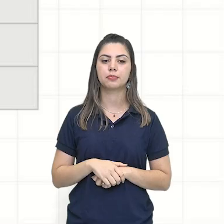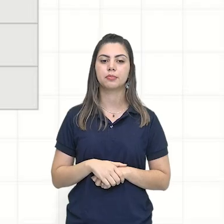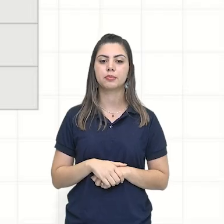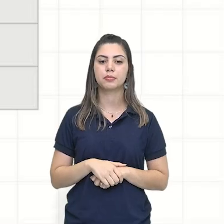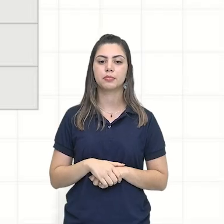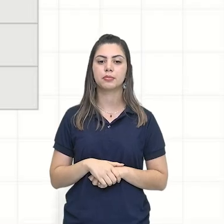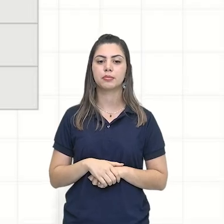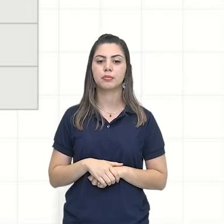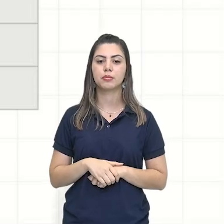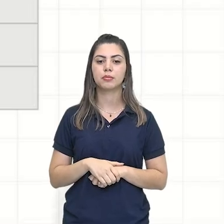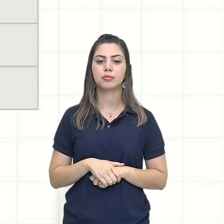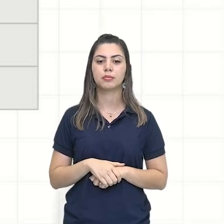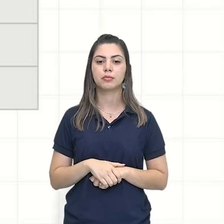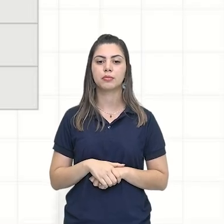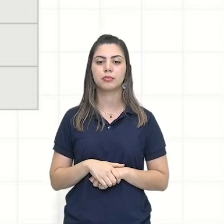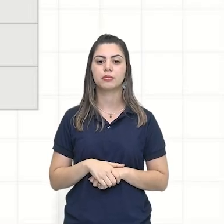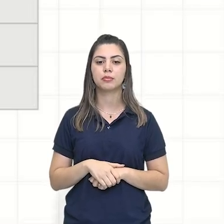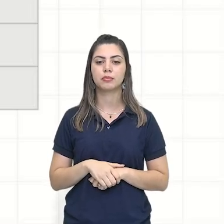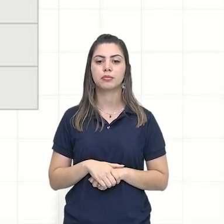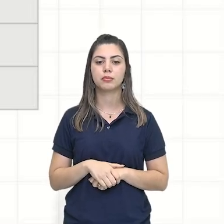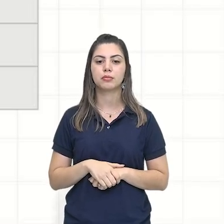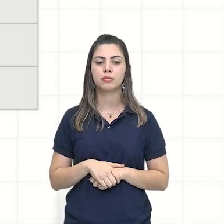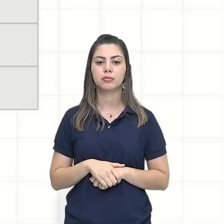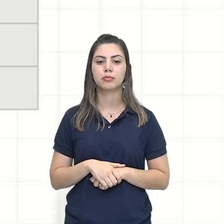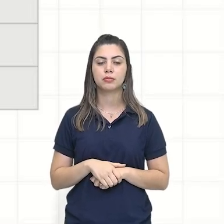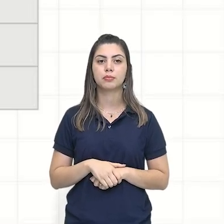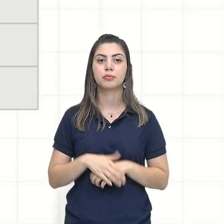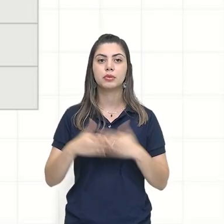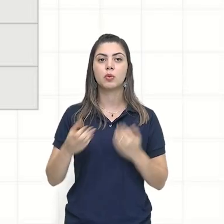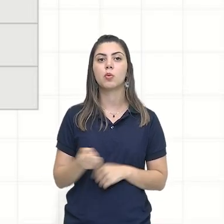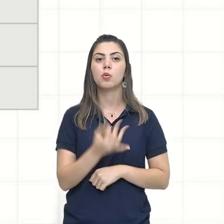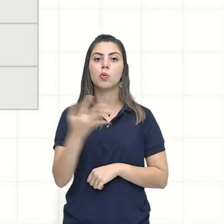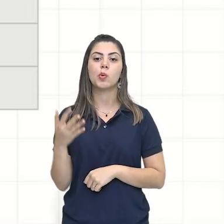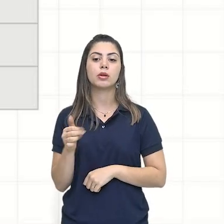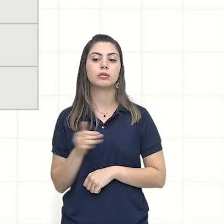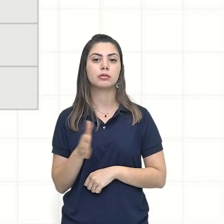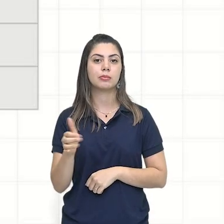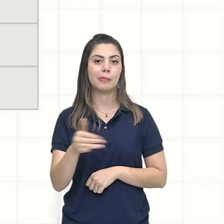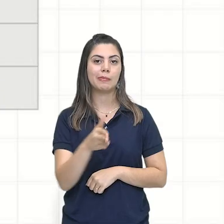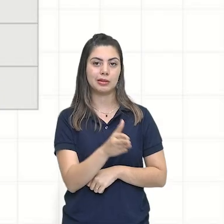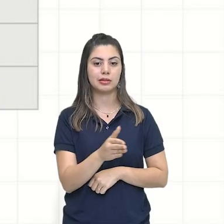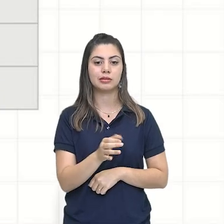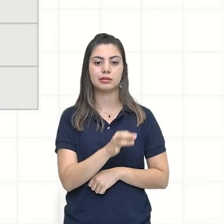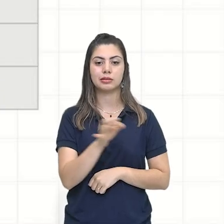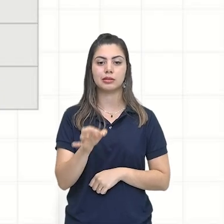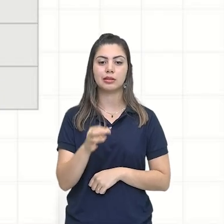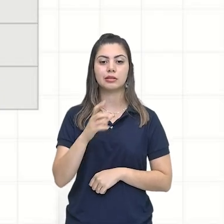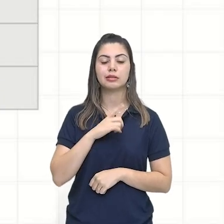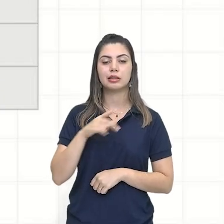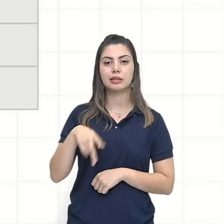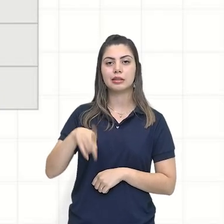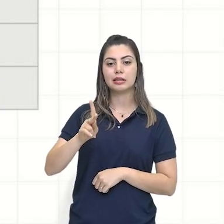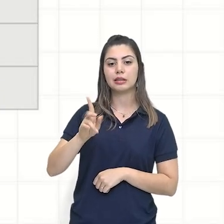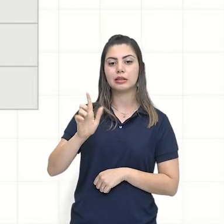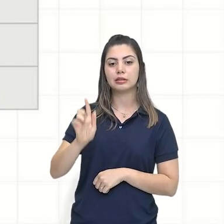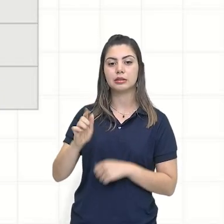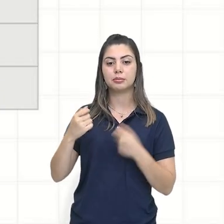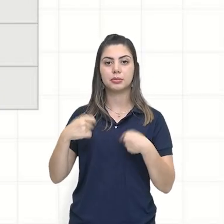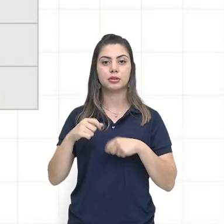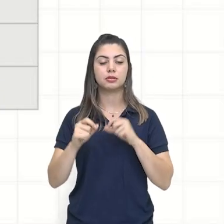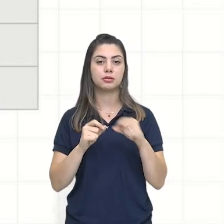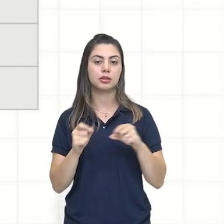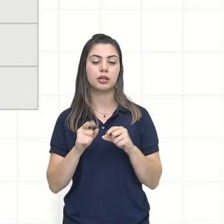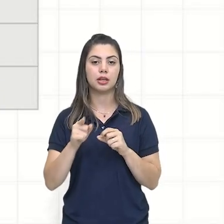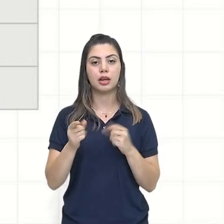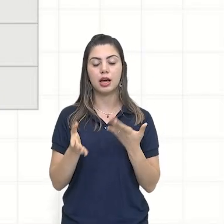a quantidade, né? A quantidade de peixes, né? De quilogramas de peixe que devem ser separados,